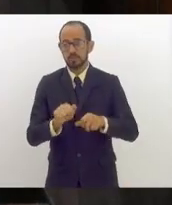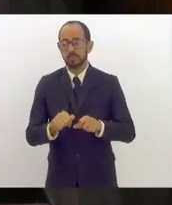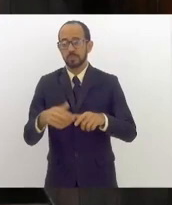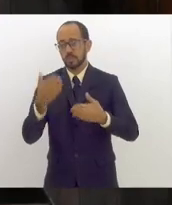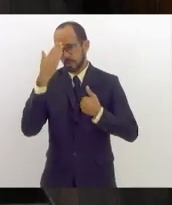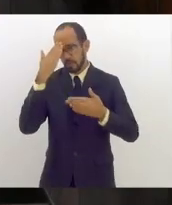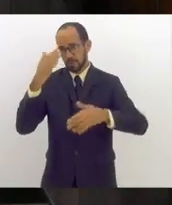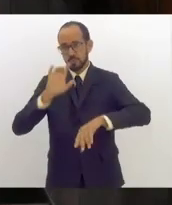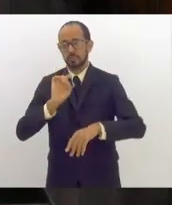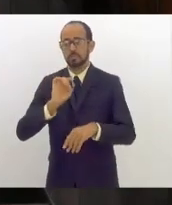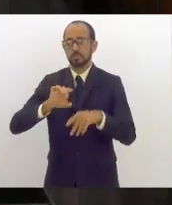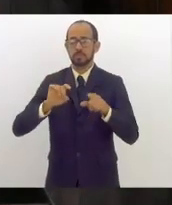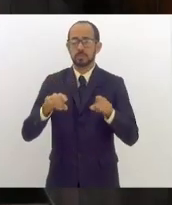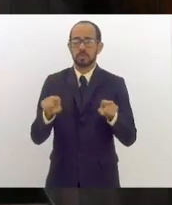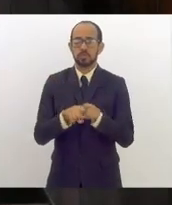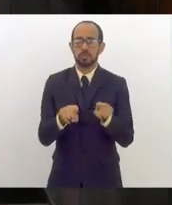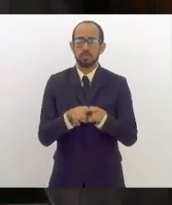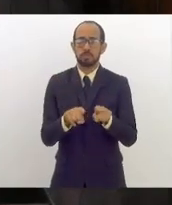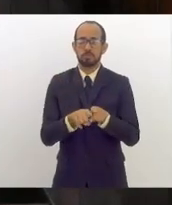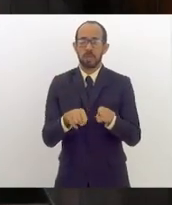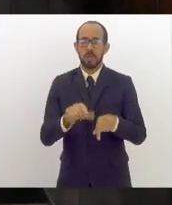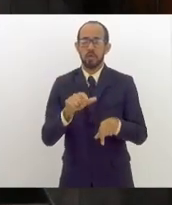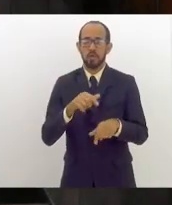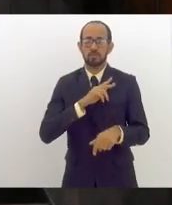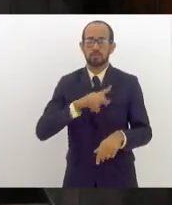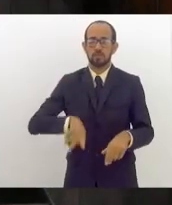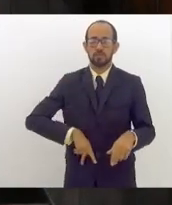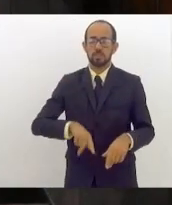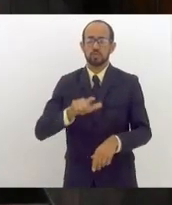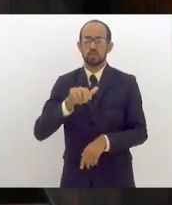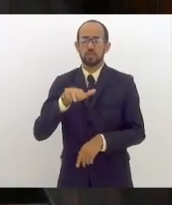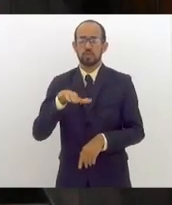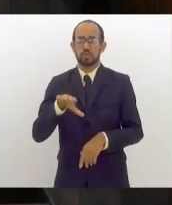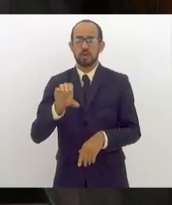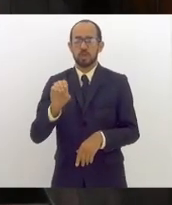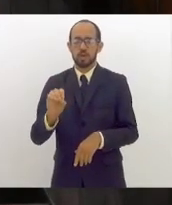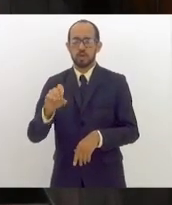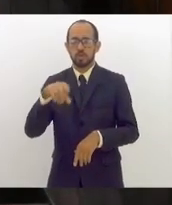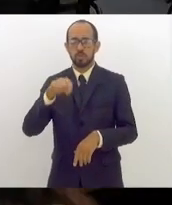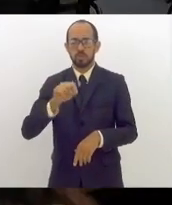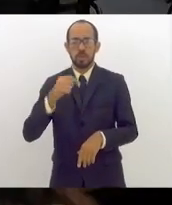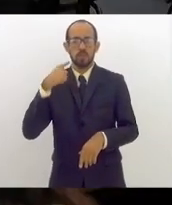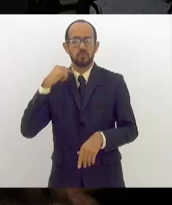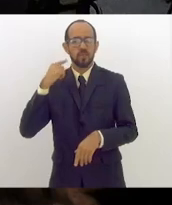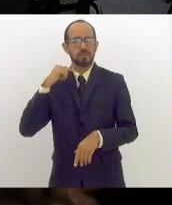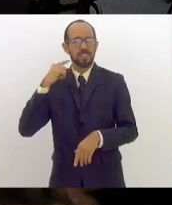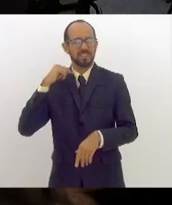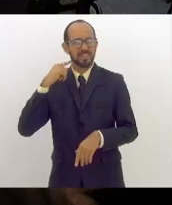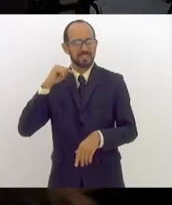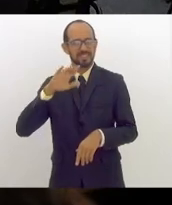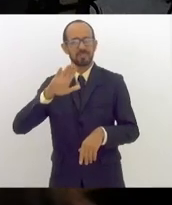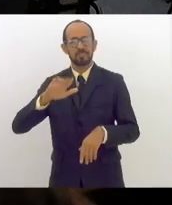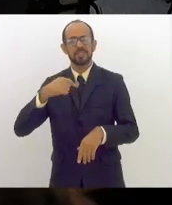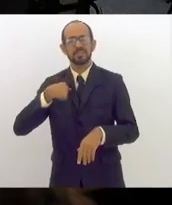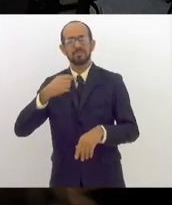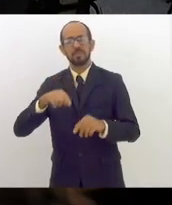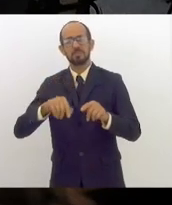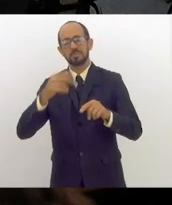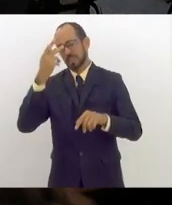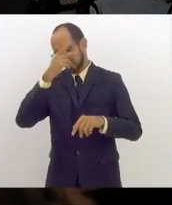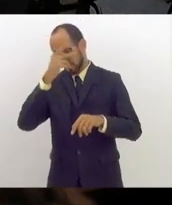especial ao nosso Presidente Luciano Bandeira além de ser um grande flamenguista a pessoa que eu tenho